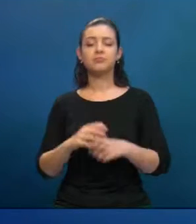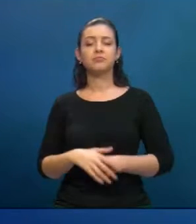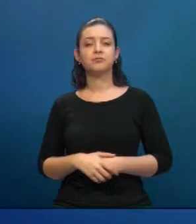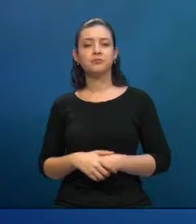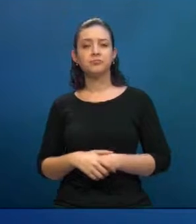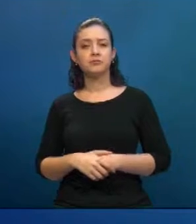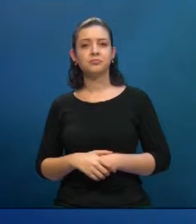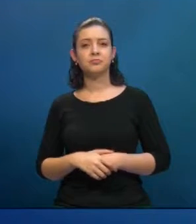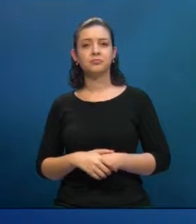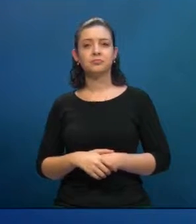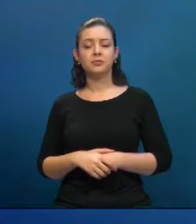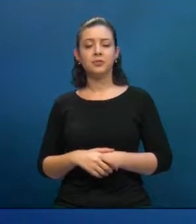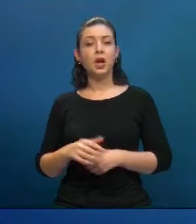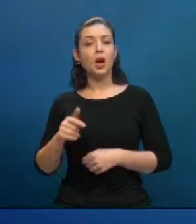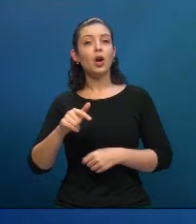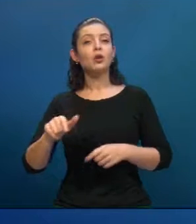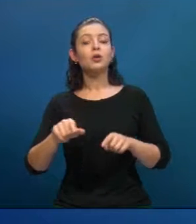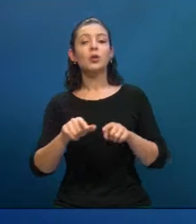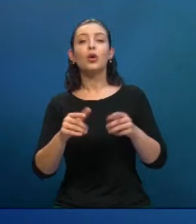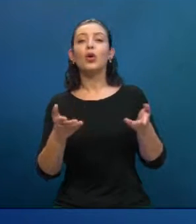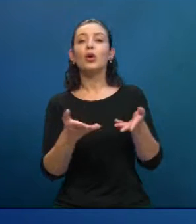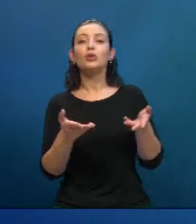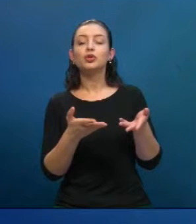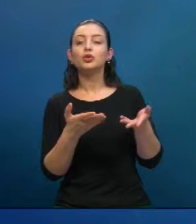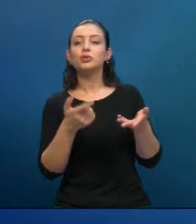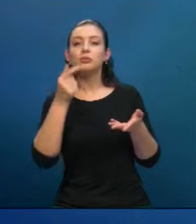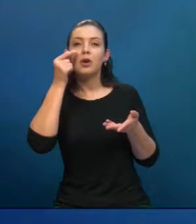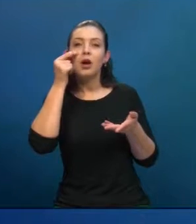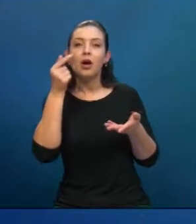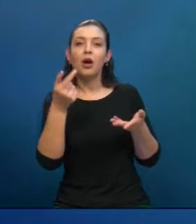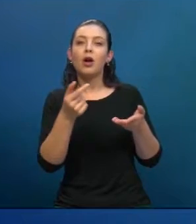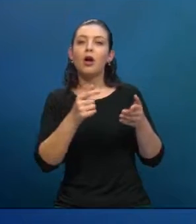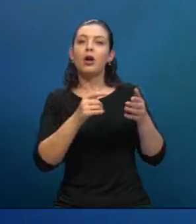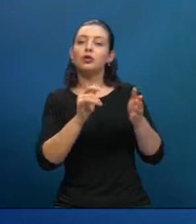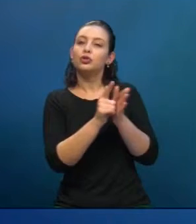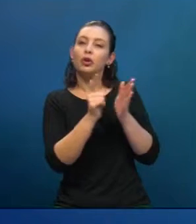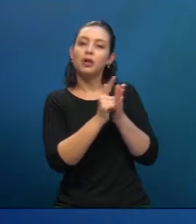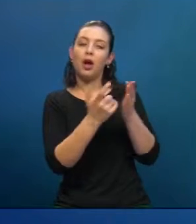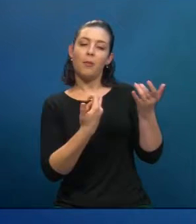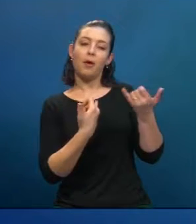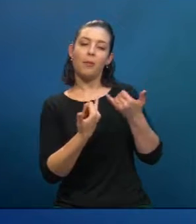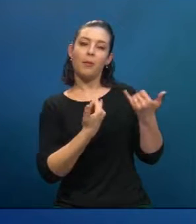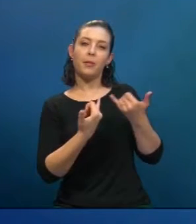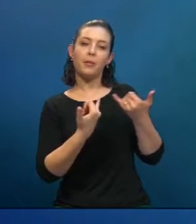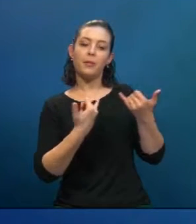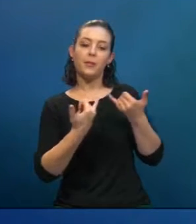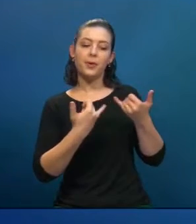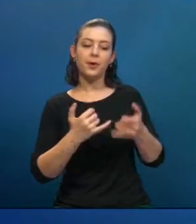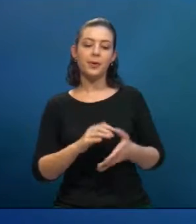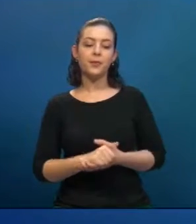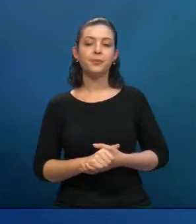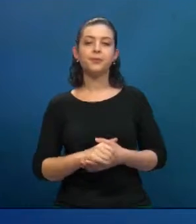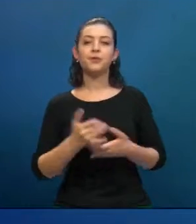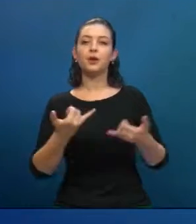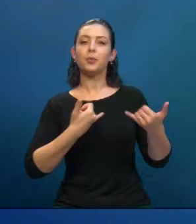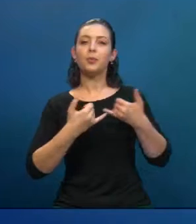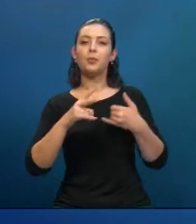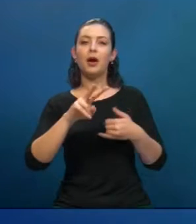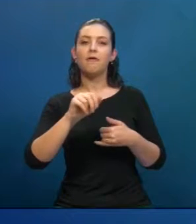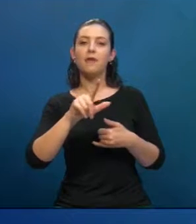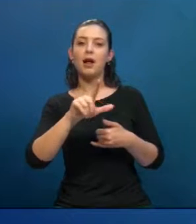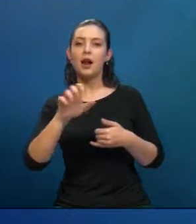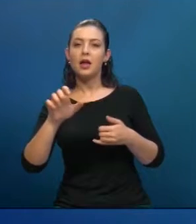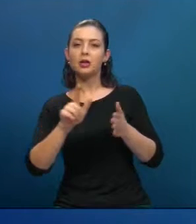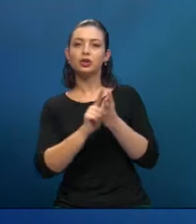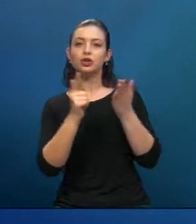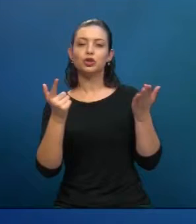e outra situação também hoje pude acompanhar pela mídia dos jornais aí vale do paraíba o vale no caso de